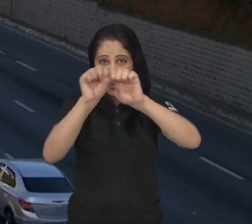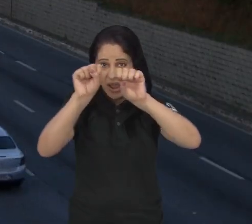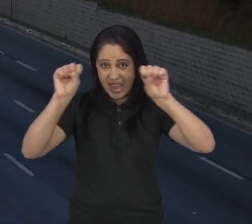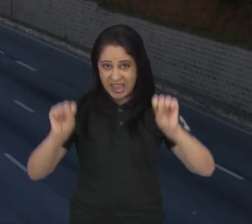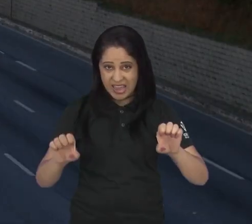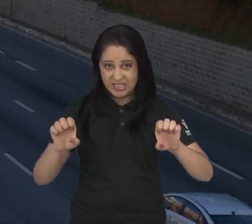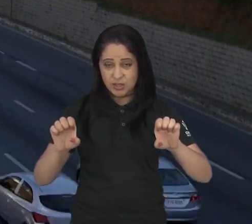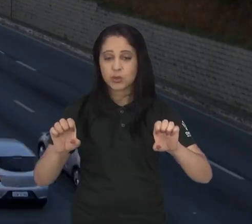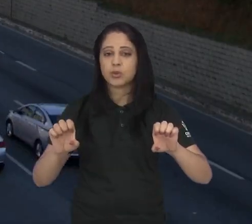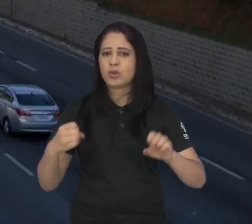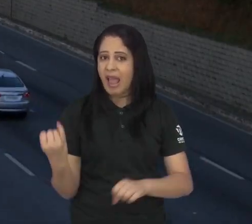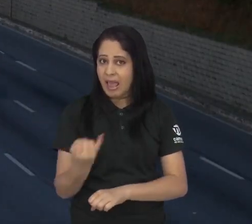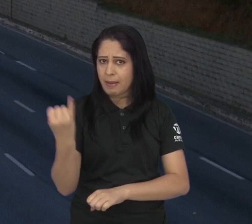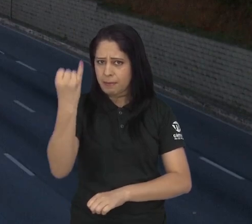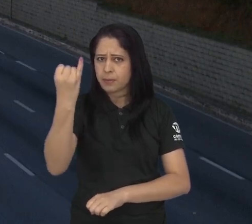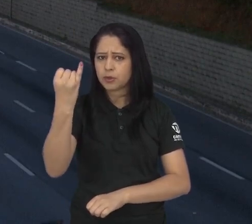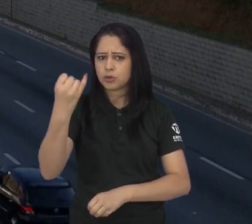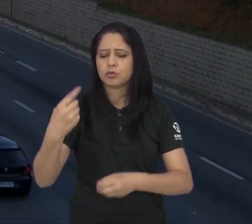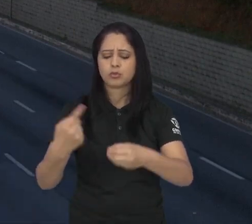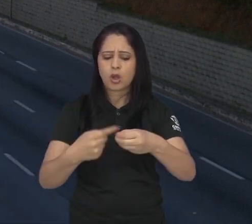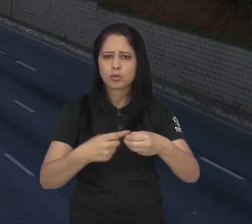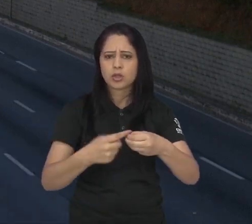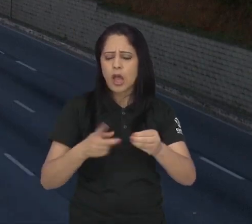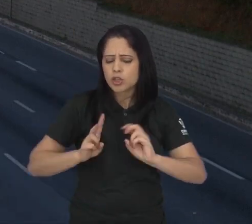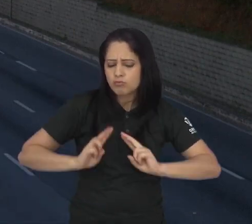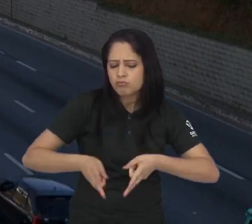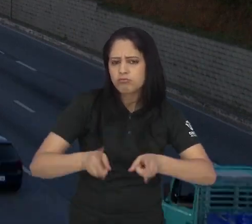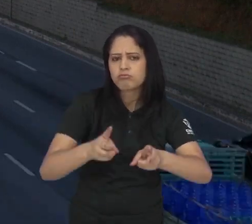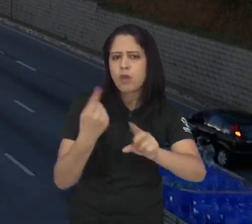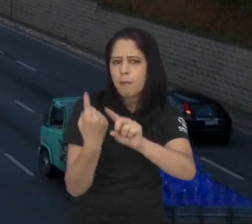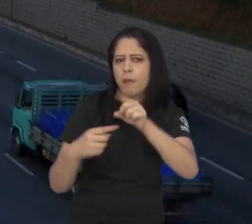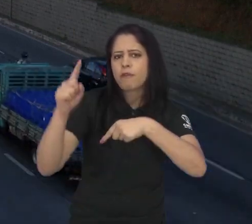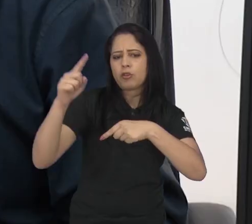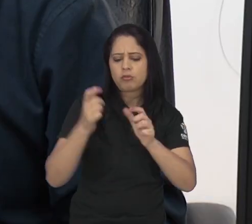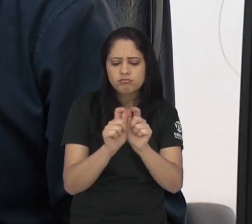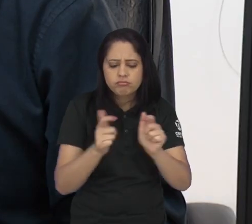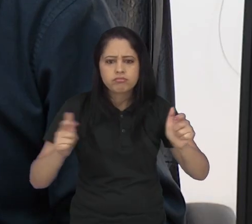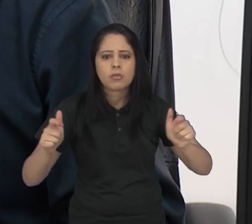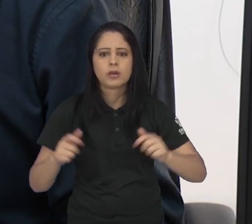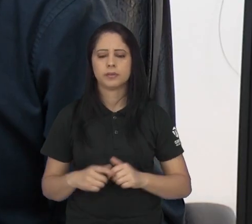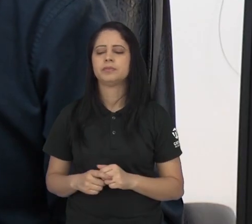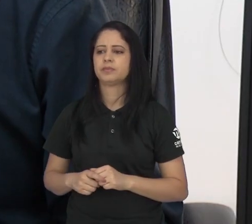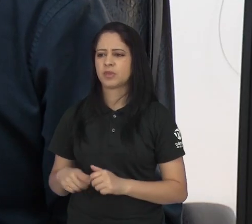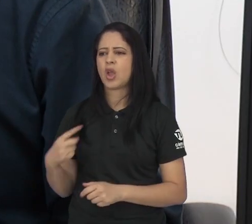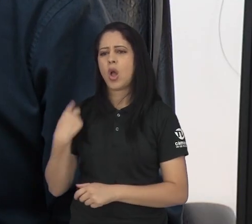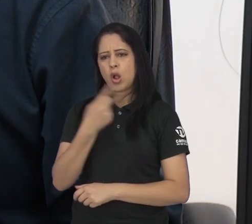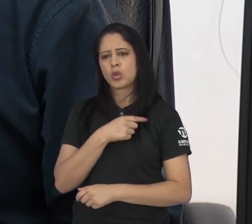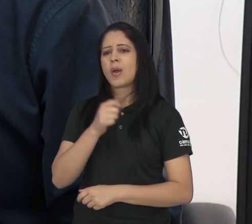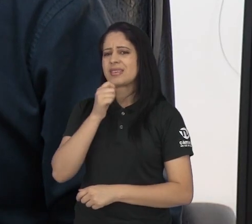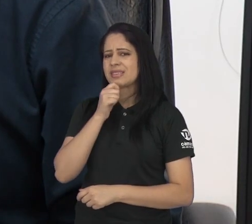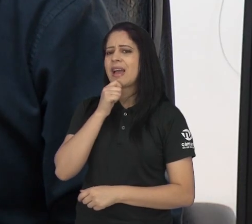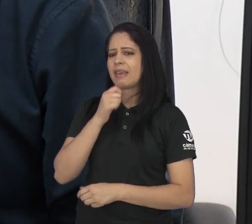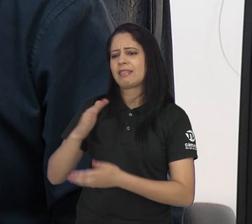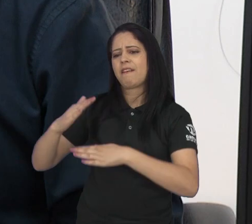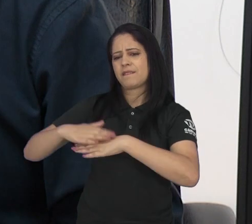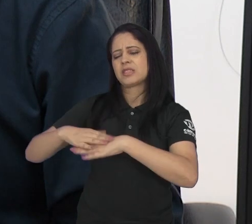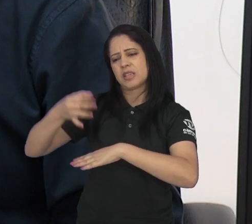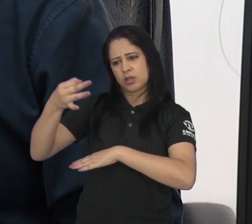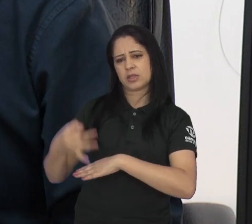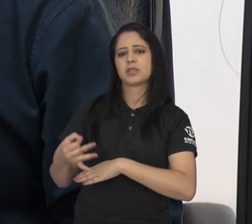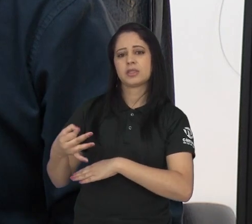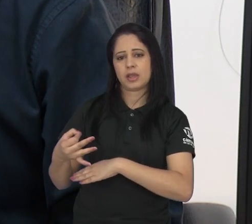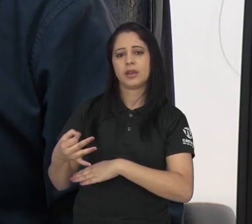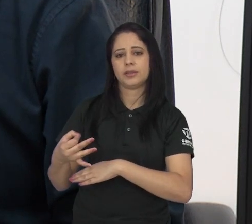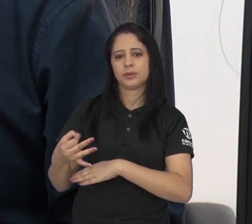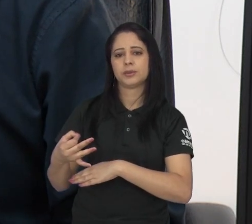em infraestrutura é muito importante para que a cidade continue crescendo nós estamos num caminho certo nossa cidade está no caminho